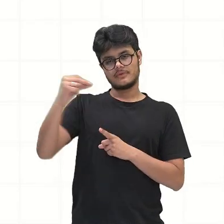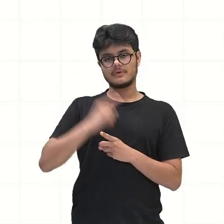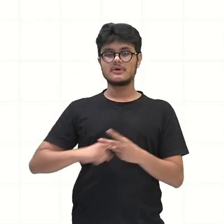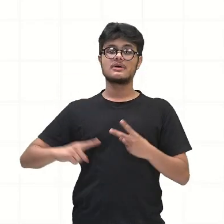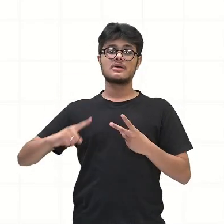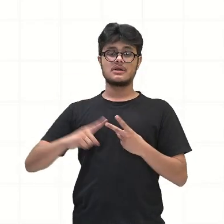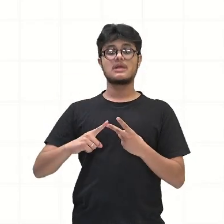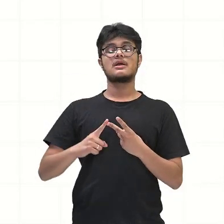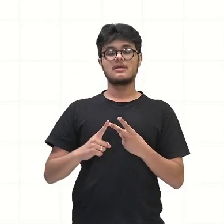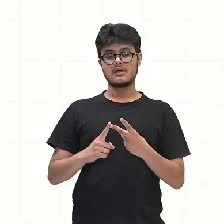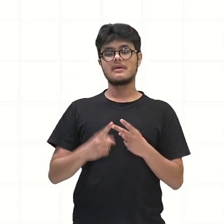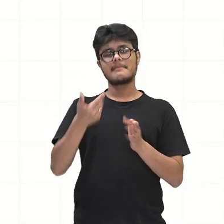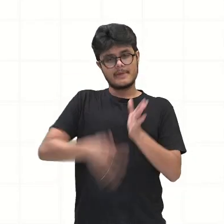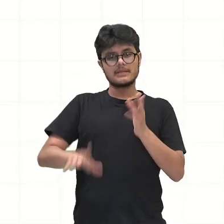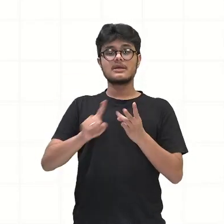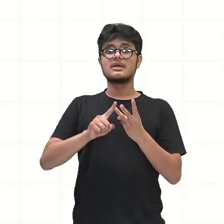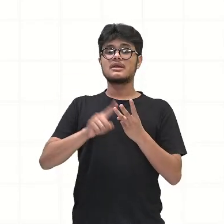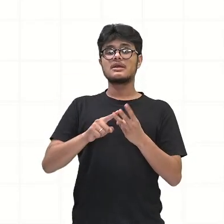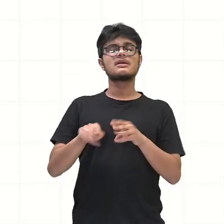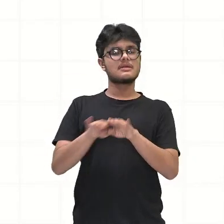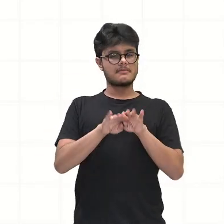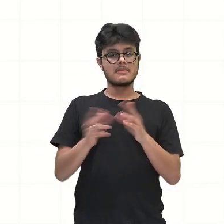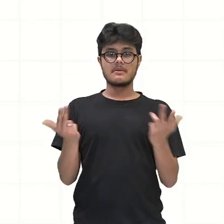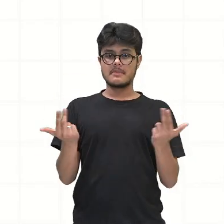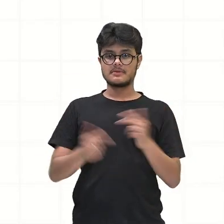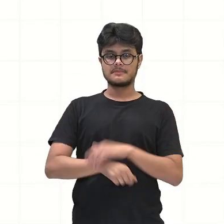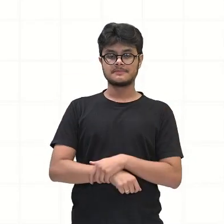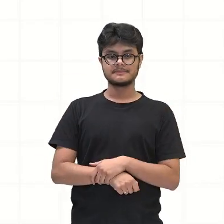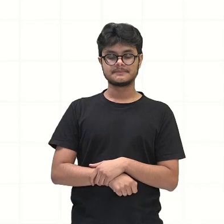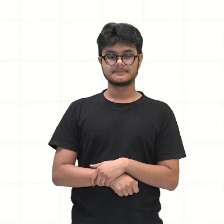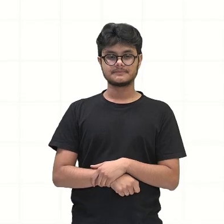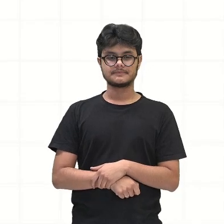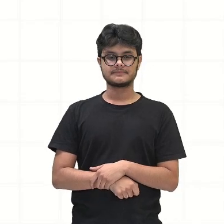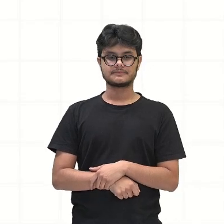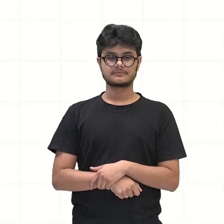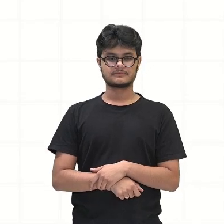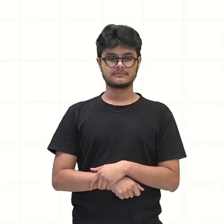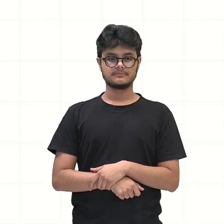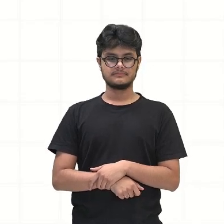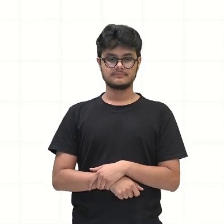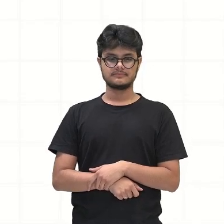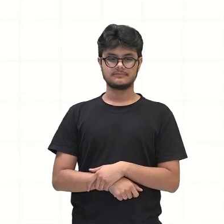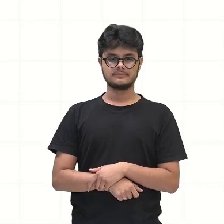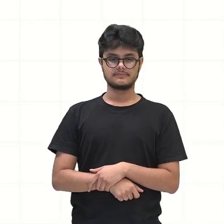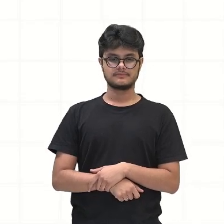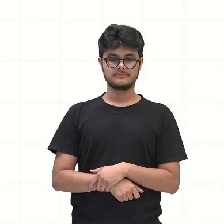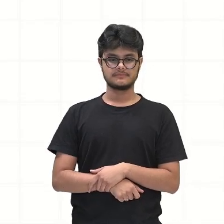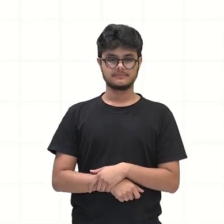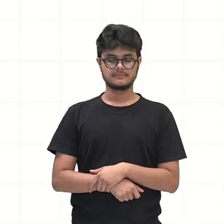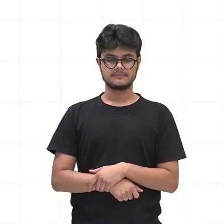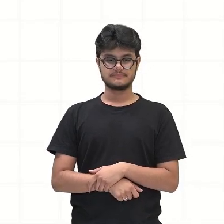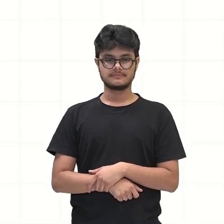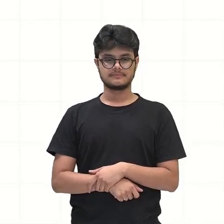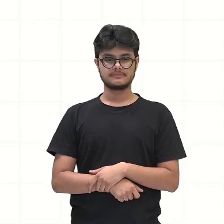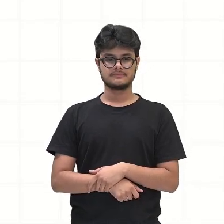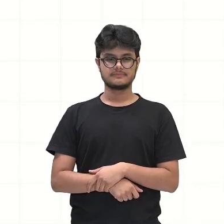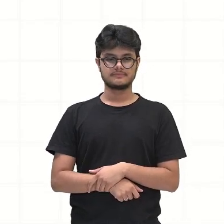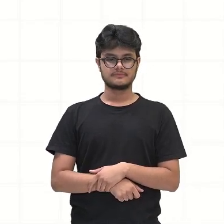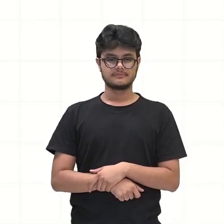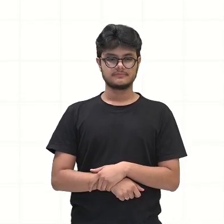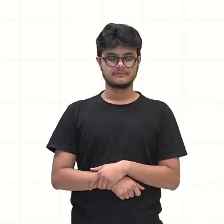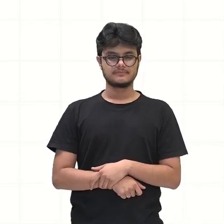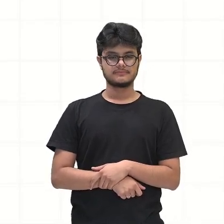de empate e D de derrota. Ou como está aí no texto, a letra grega ômega, né, a mesma